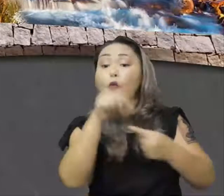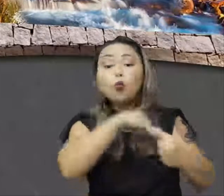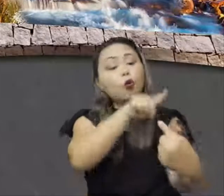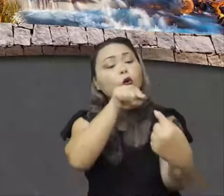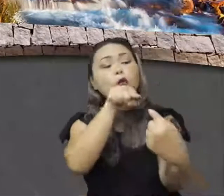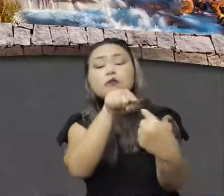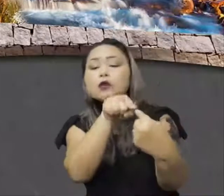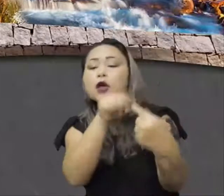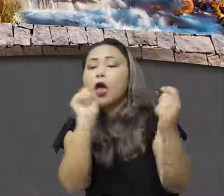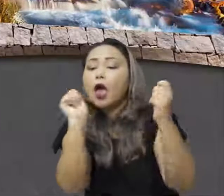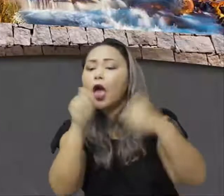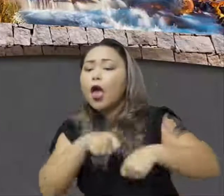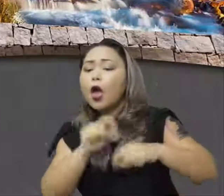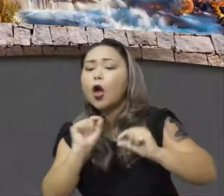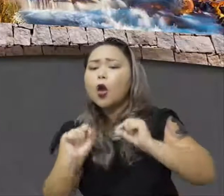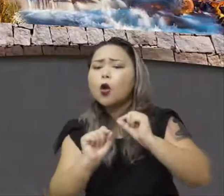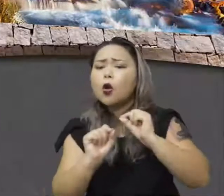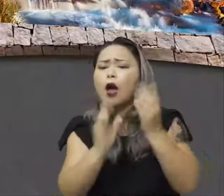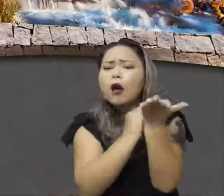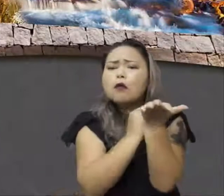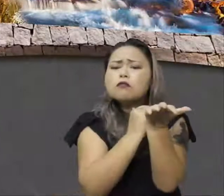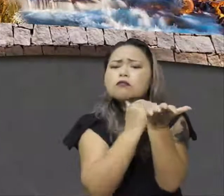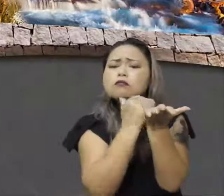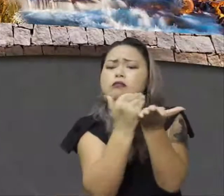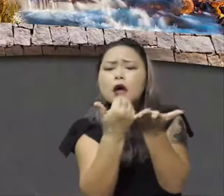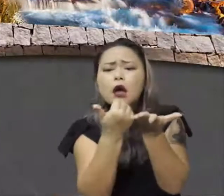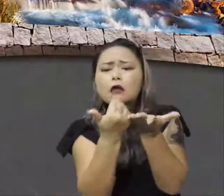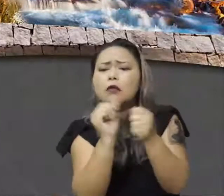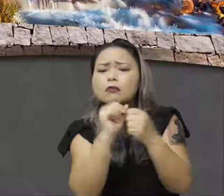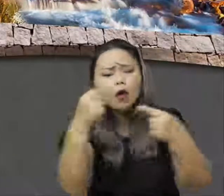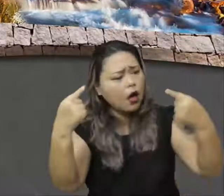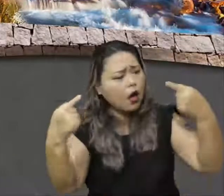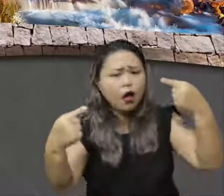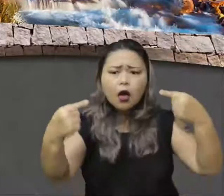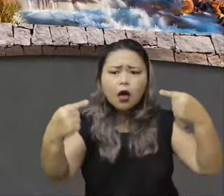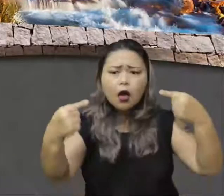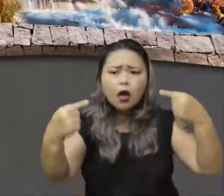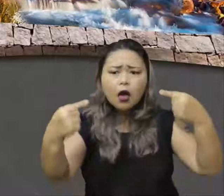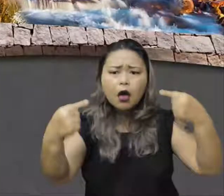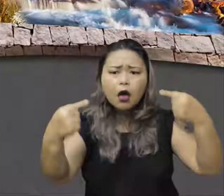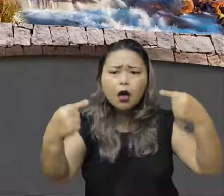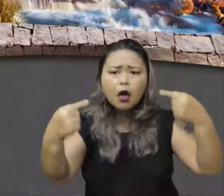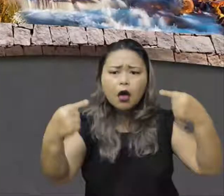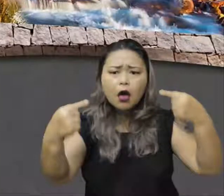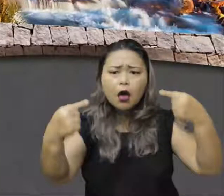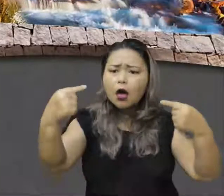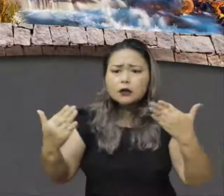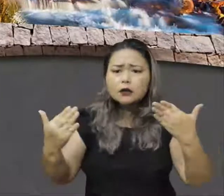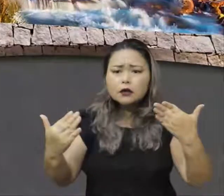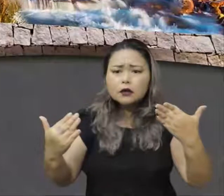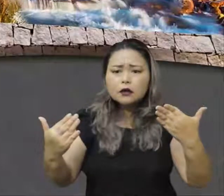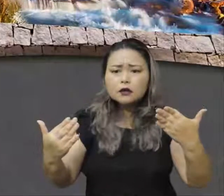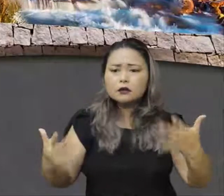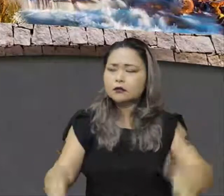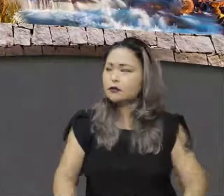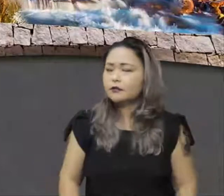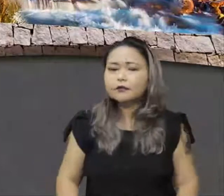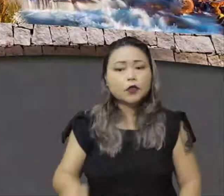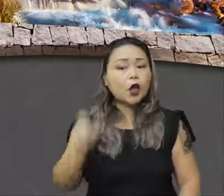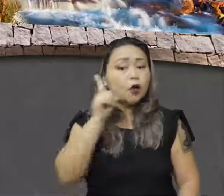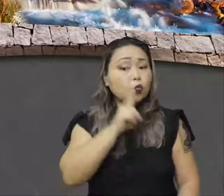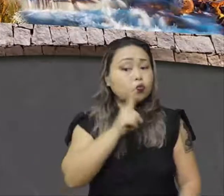das competências é o princípio da analogia, que é fazer comparações. Os